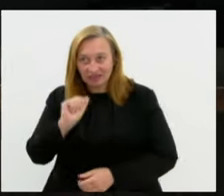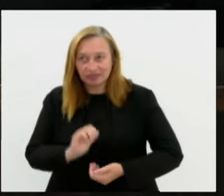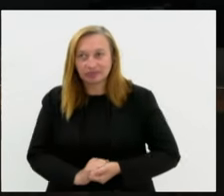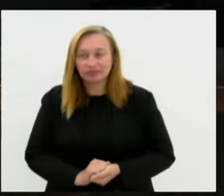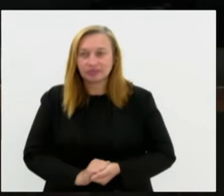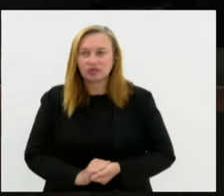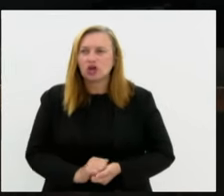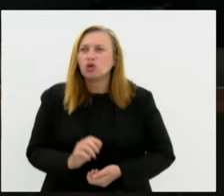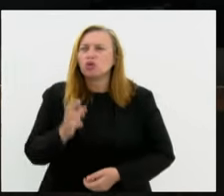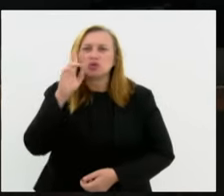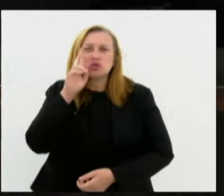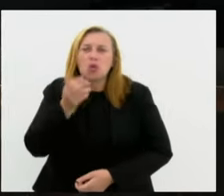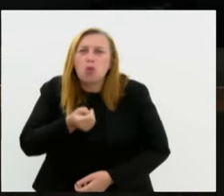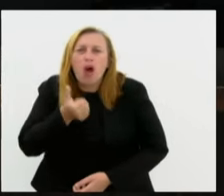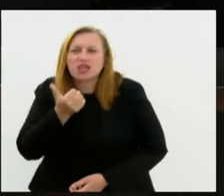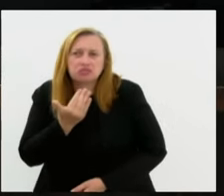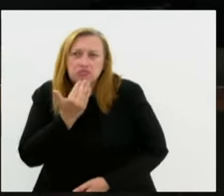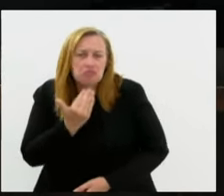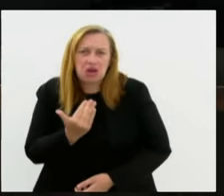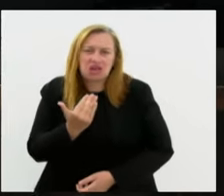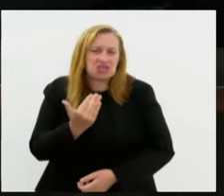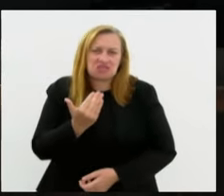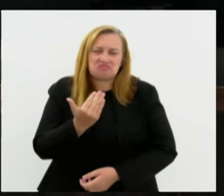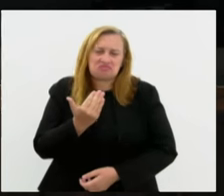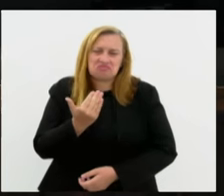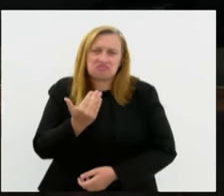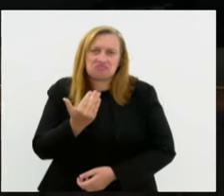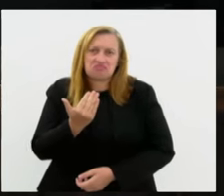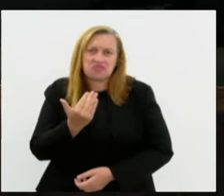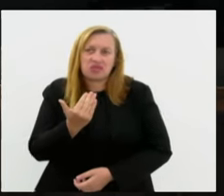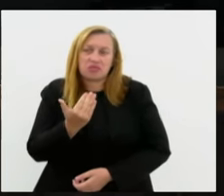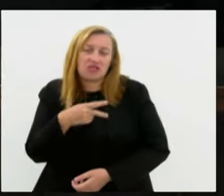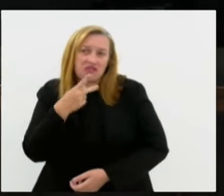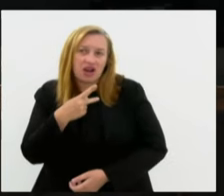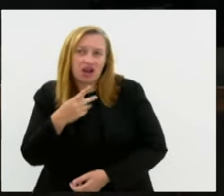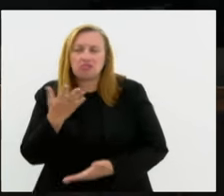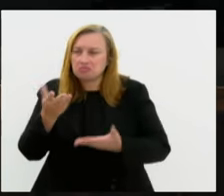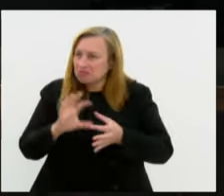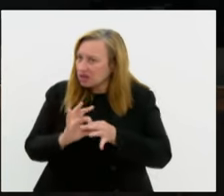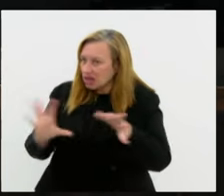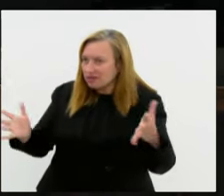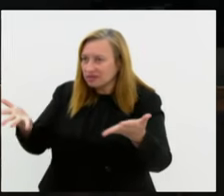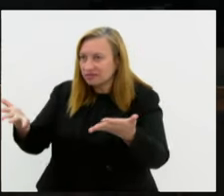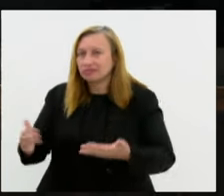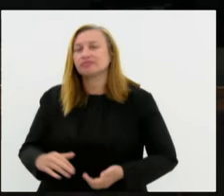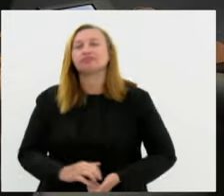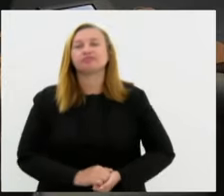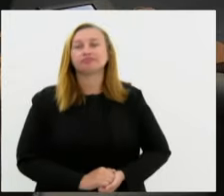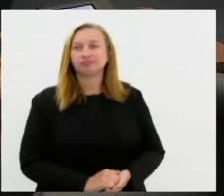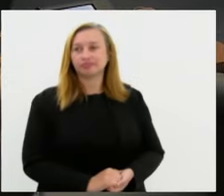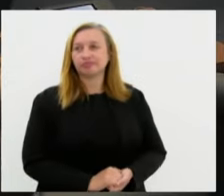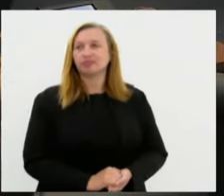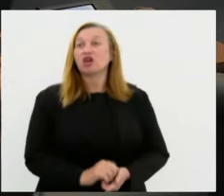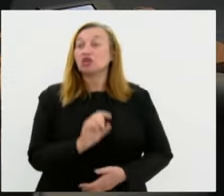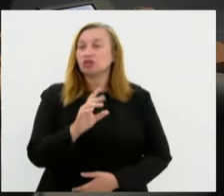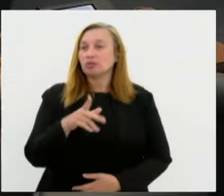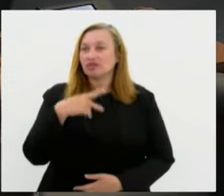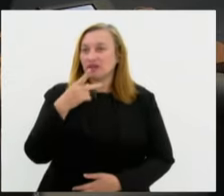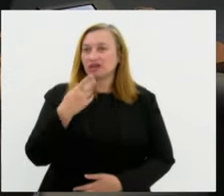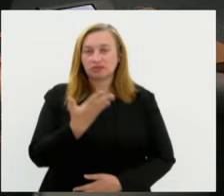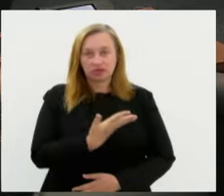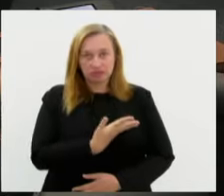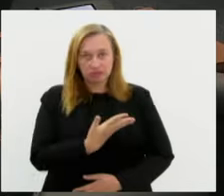O senhor quase não pede o microfone, eu tenho alguma coisa. Fica à vontade. É só para dizer aos meus